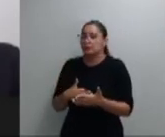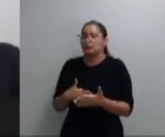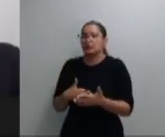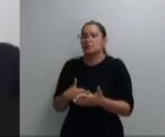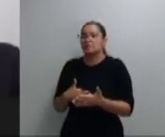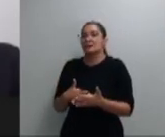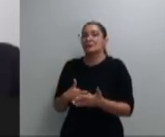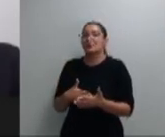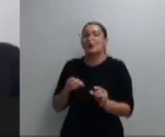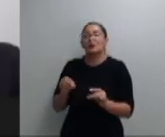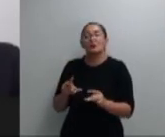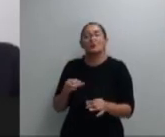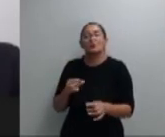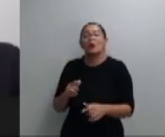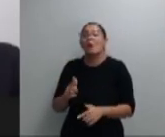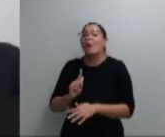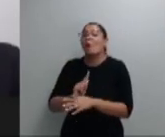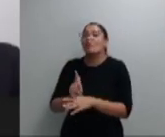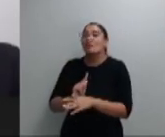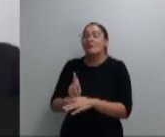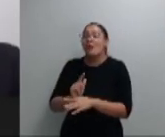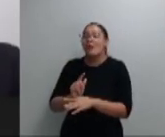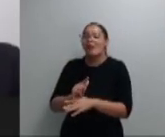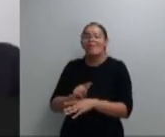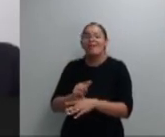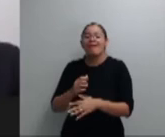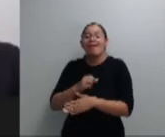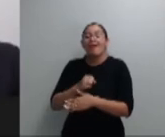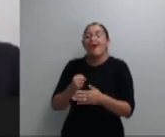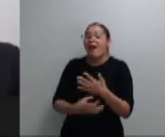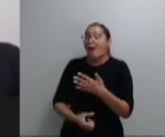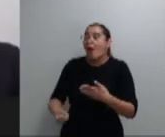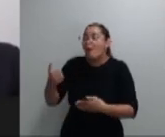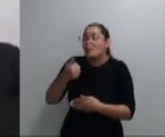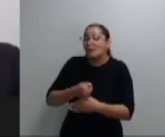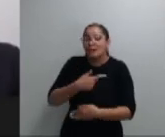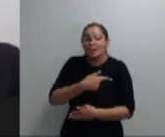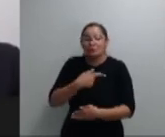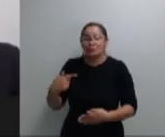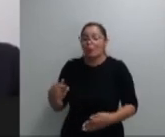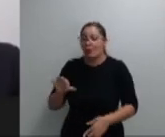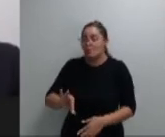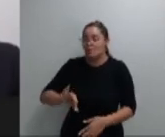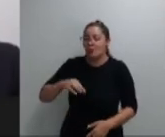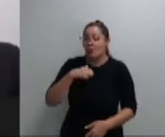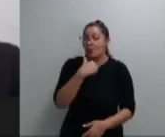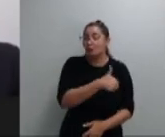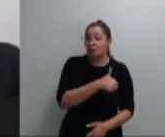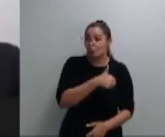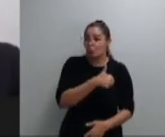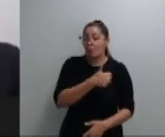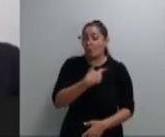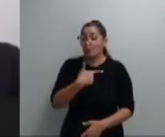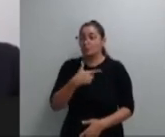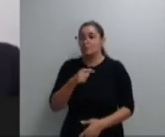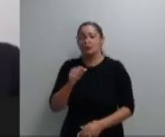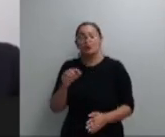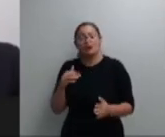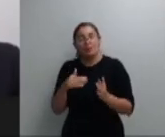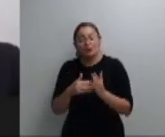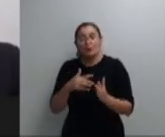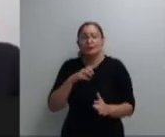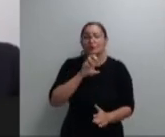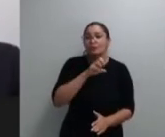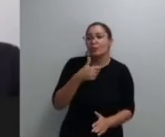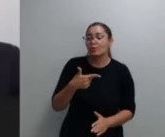um dos fundamentos foi aplicar a súmula 7 nas folhas 1252 do agrave interno